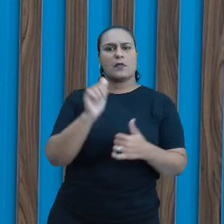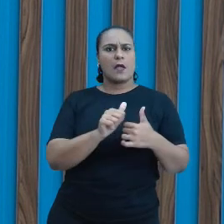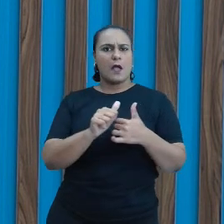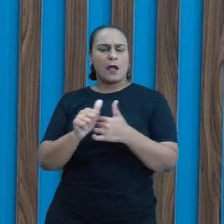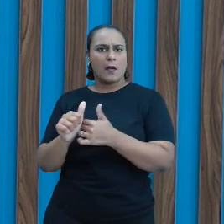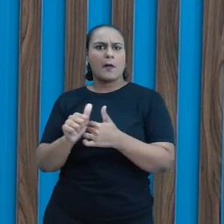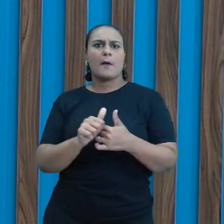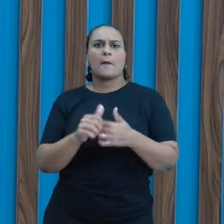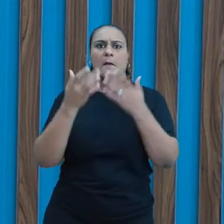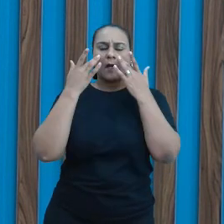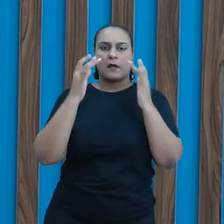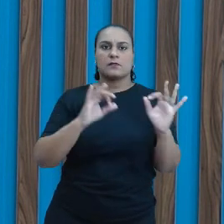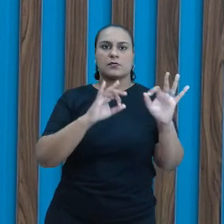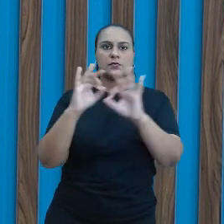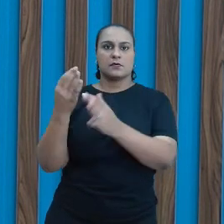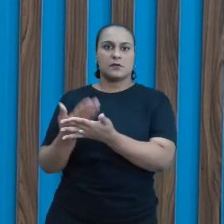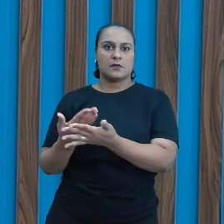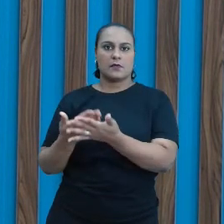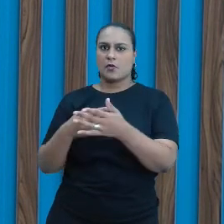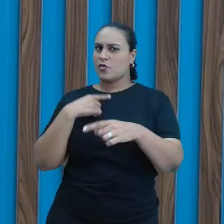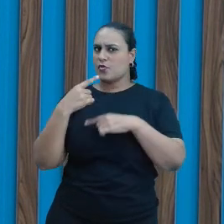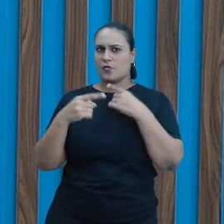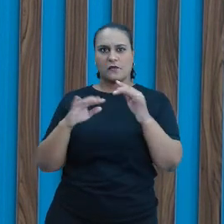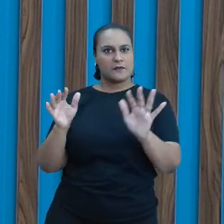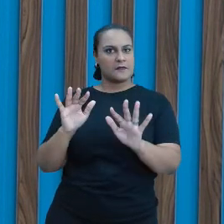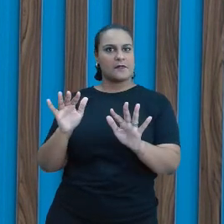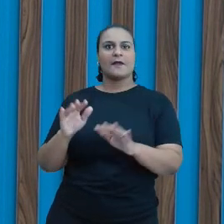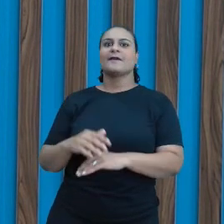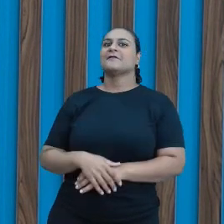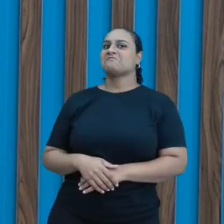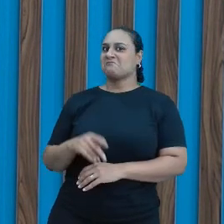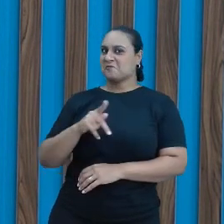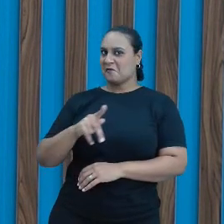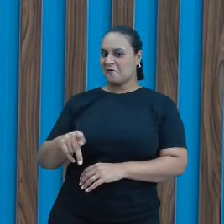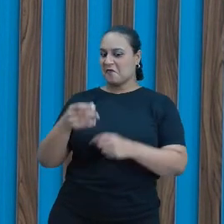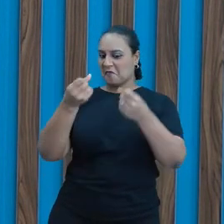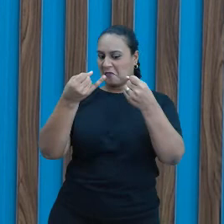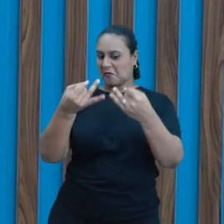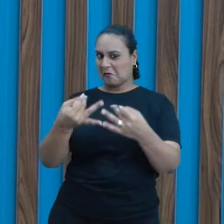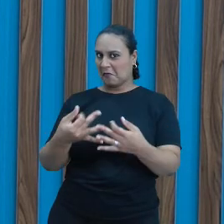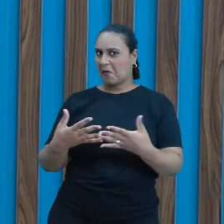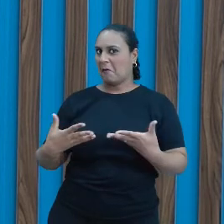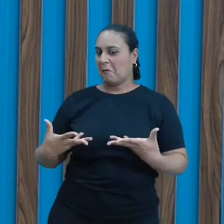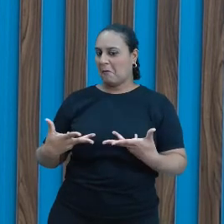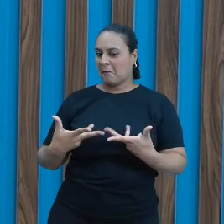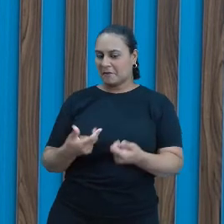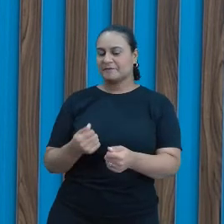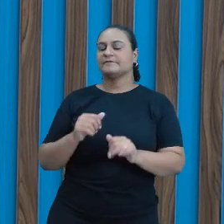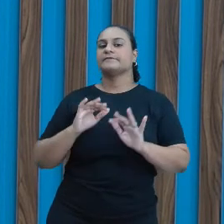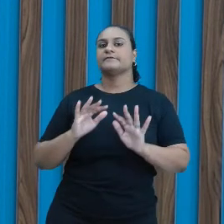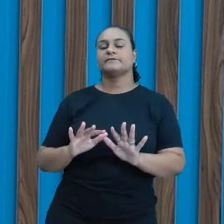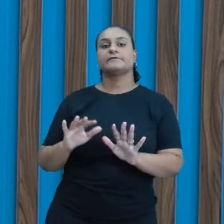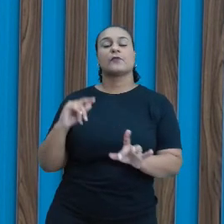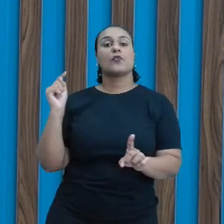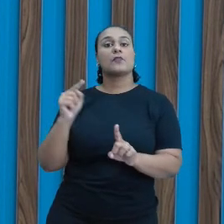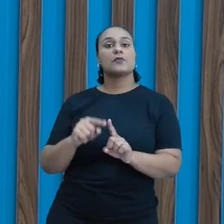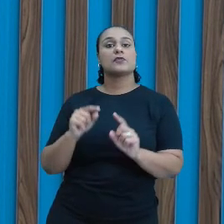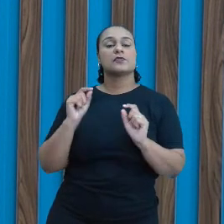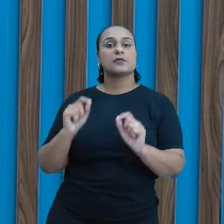surgiu dúvida nenhuma. Esse tipo, o professor Tiago explica muito bem, viu, pessoal? É, né? Então, a ideia aqui é que a gente